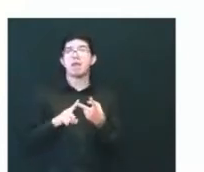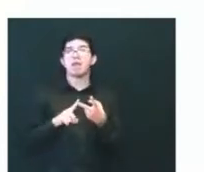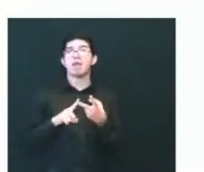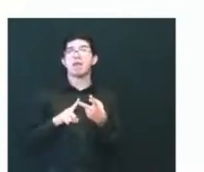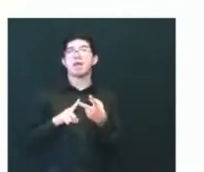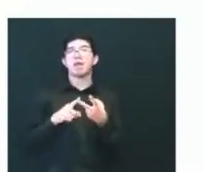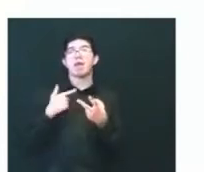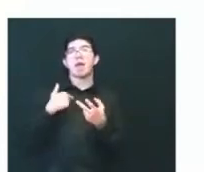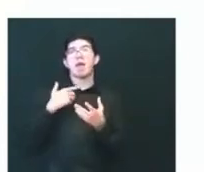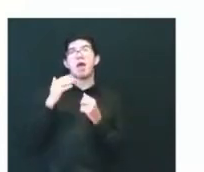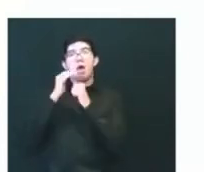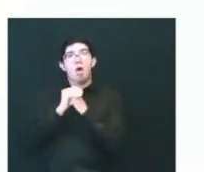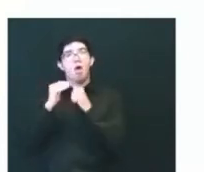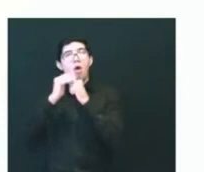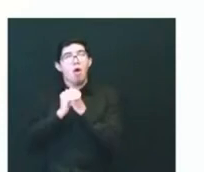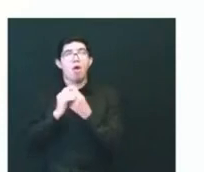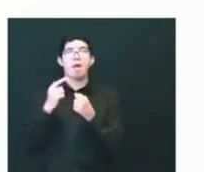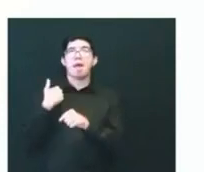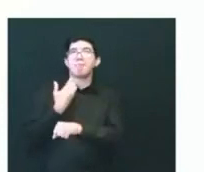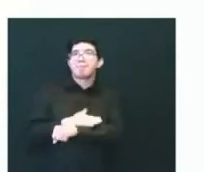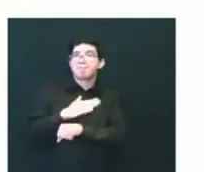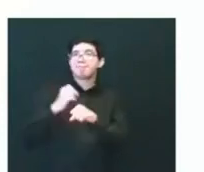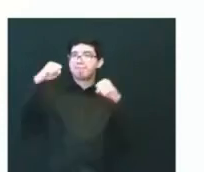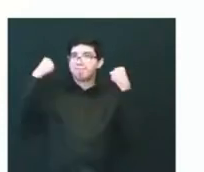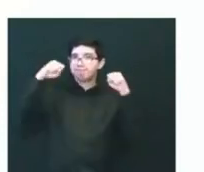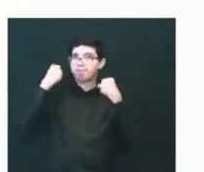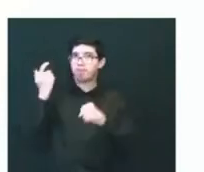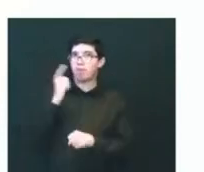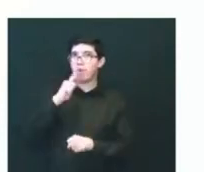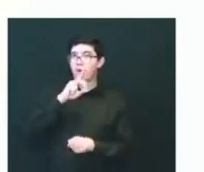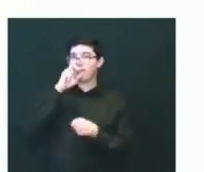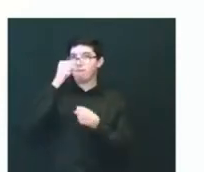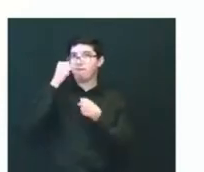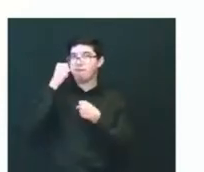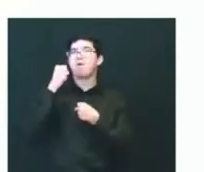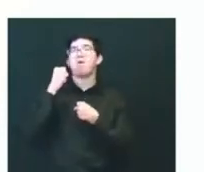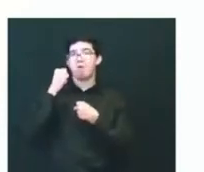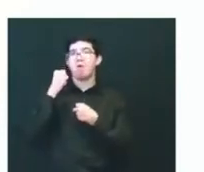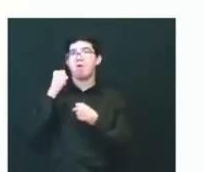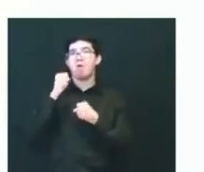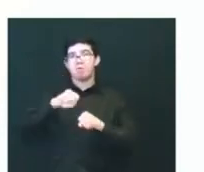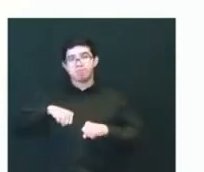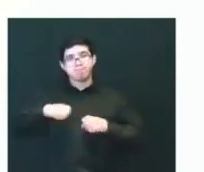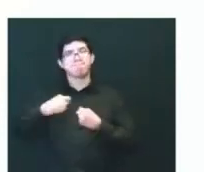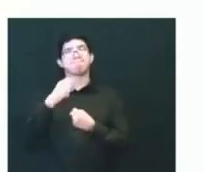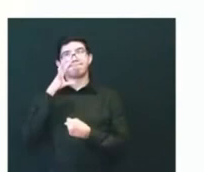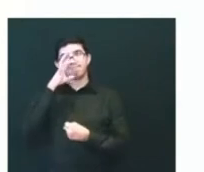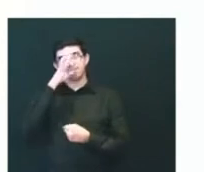fortalecimento de fé, hábitos de exercício físico, para realmente ter força para aguentar toda essa